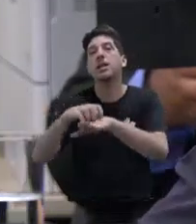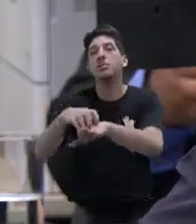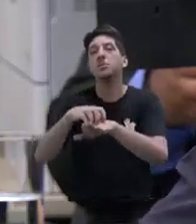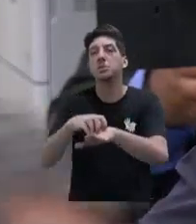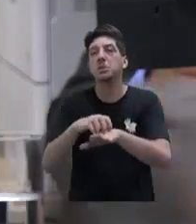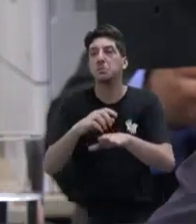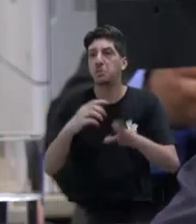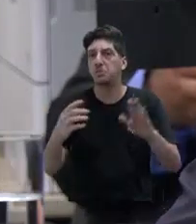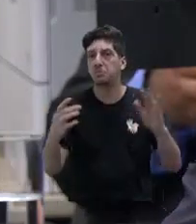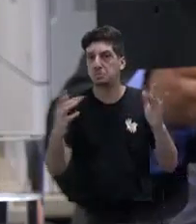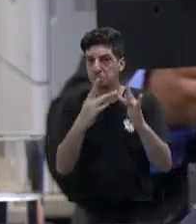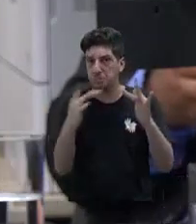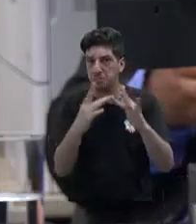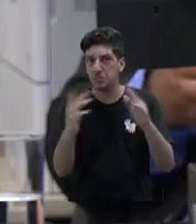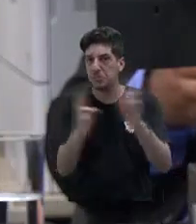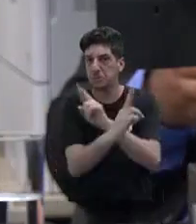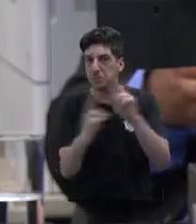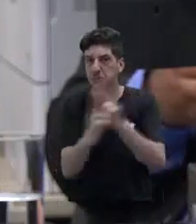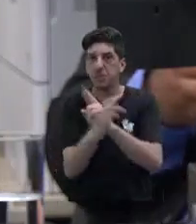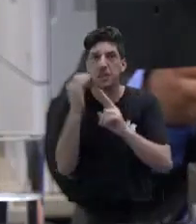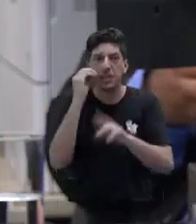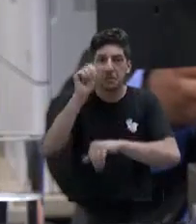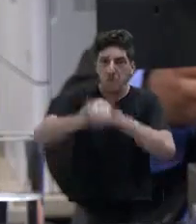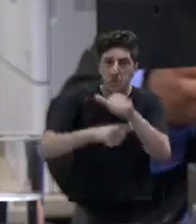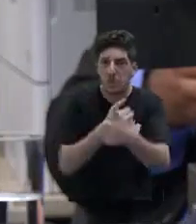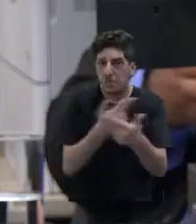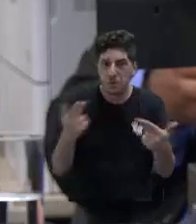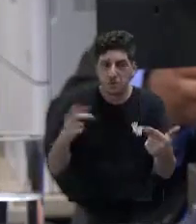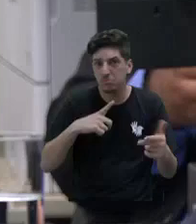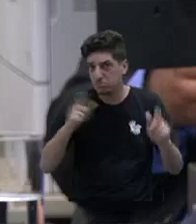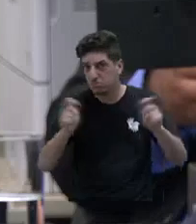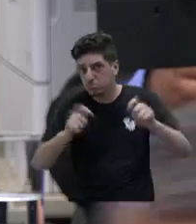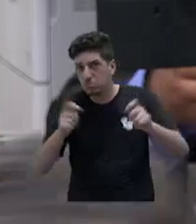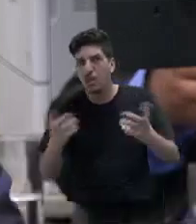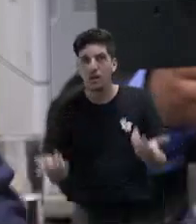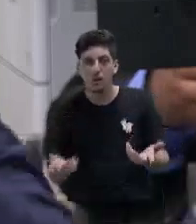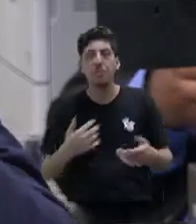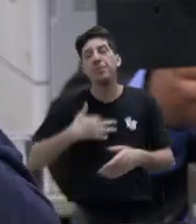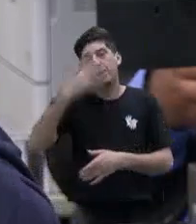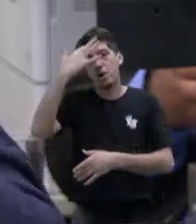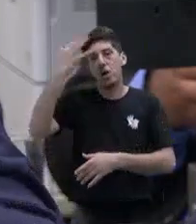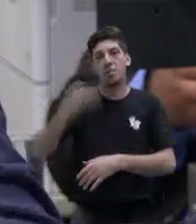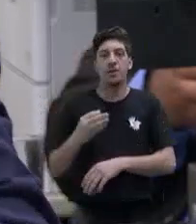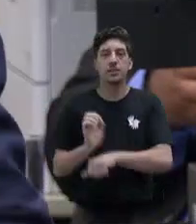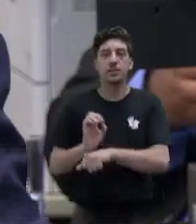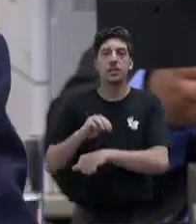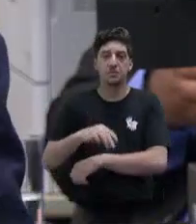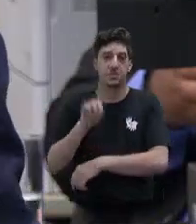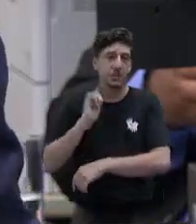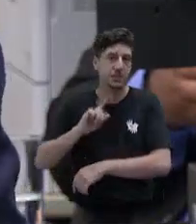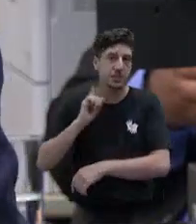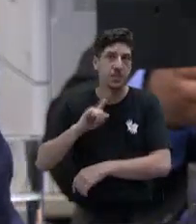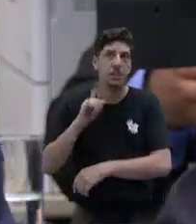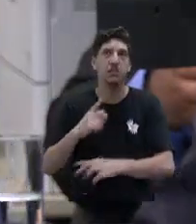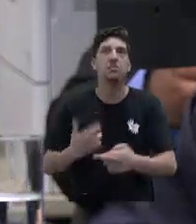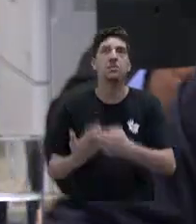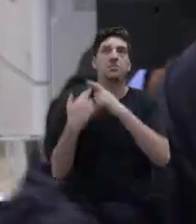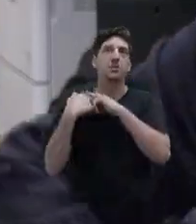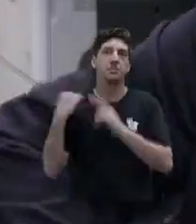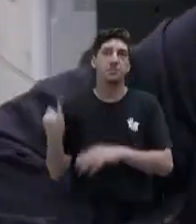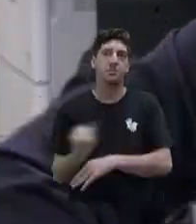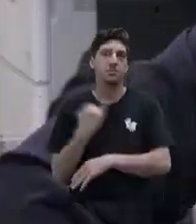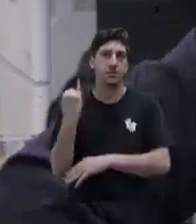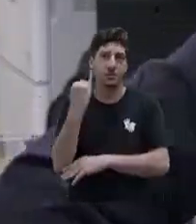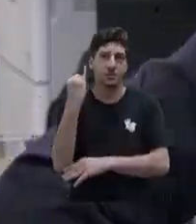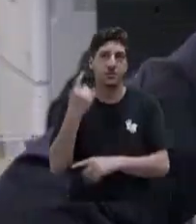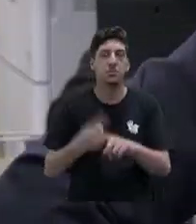Turismo para que a gente possa mudar essa situação? E aí eu entendo que Minas Gerais tem um papel fundamental,